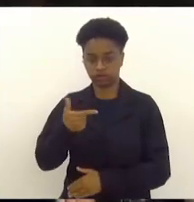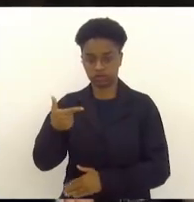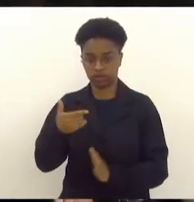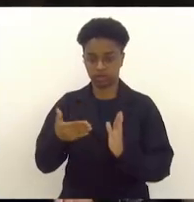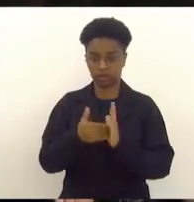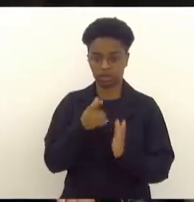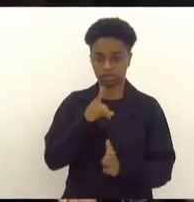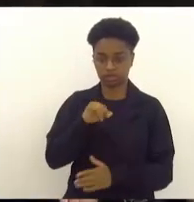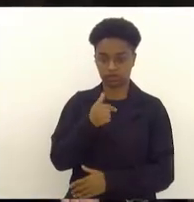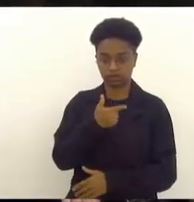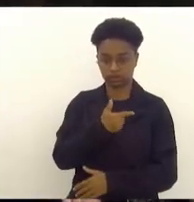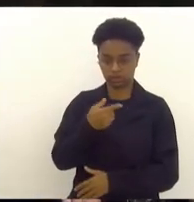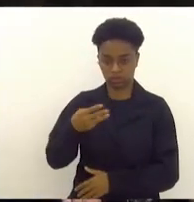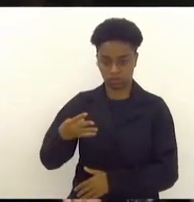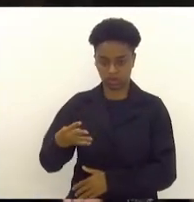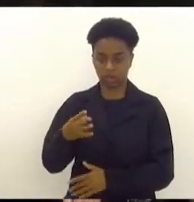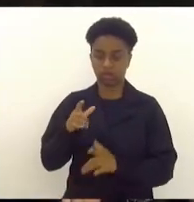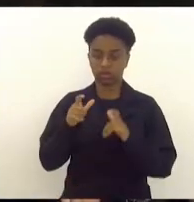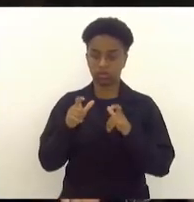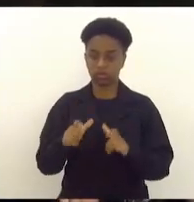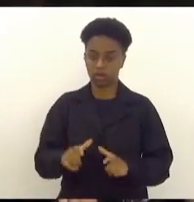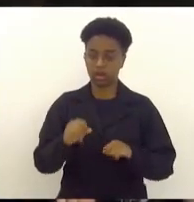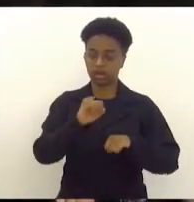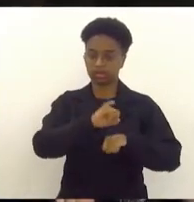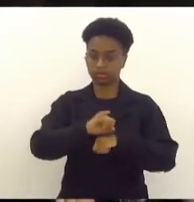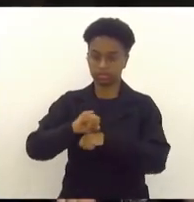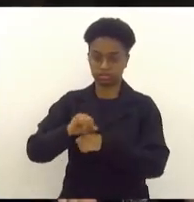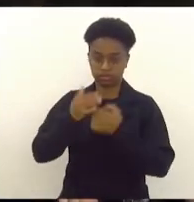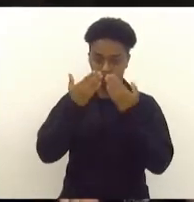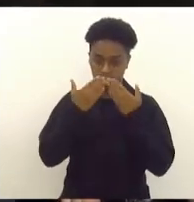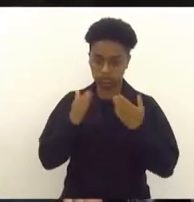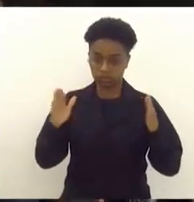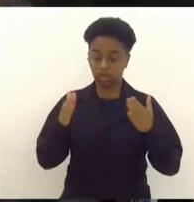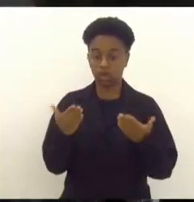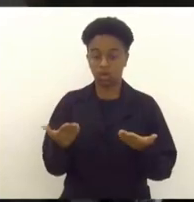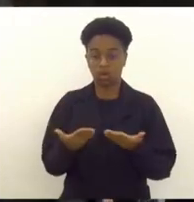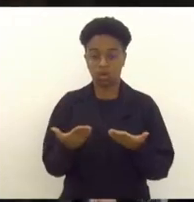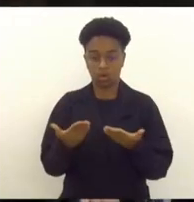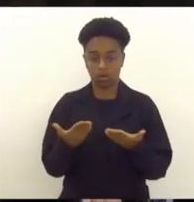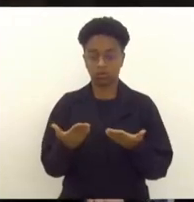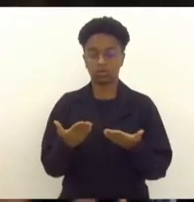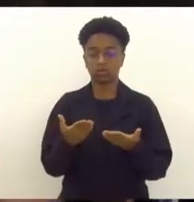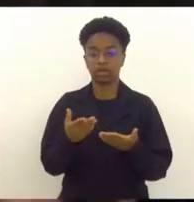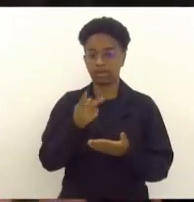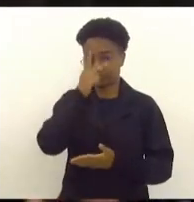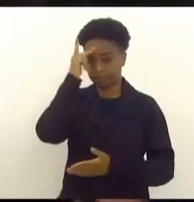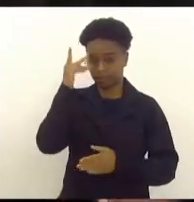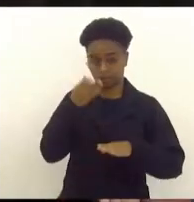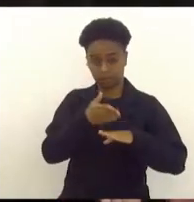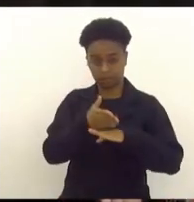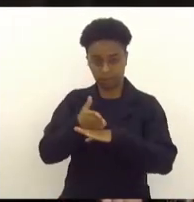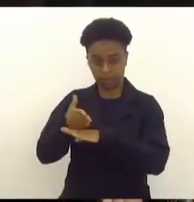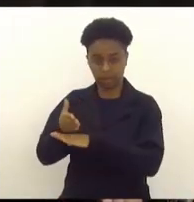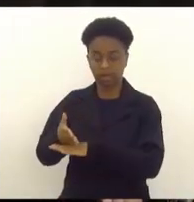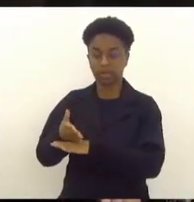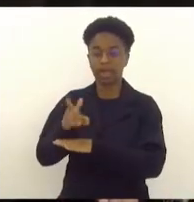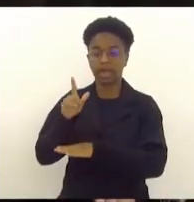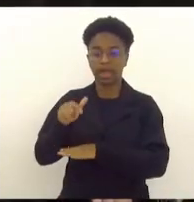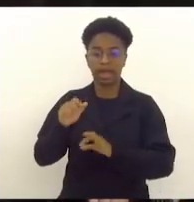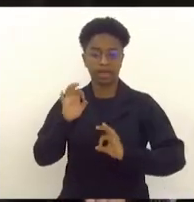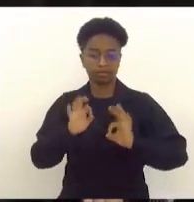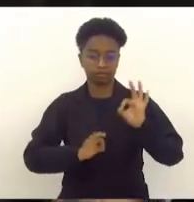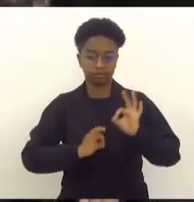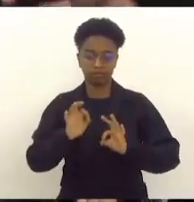nesse espaço de Exposições cujos participantes são armadores